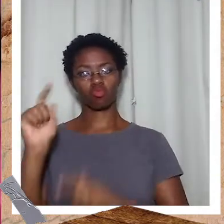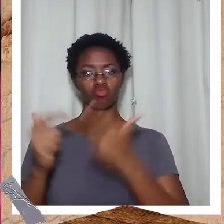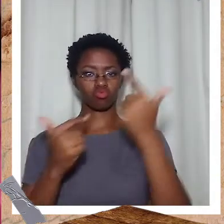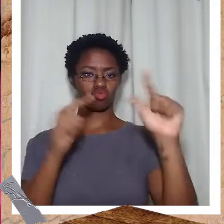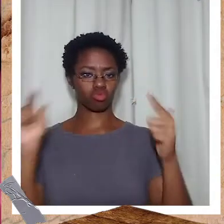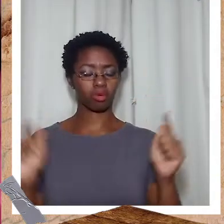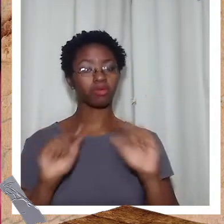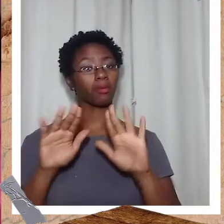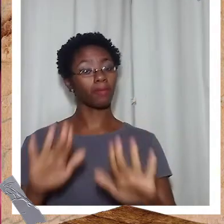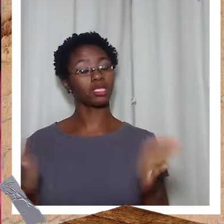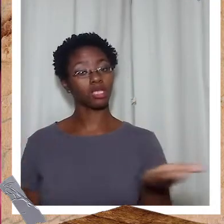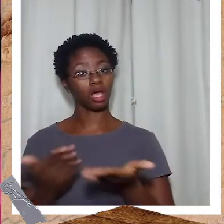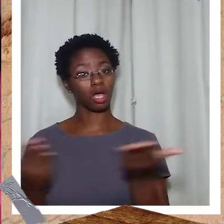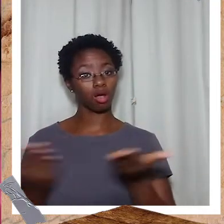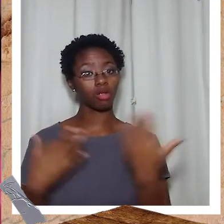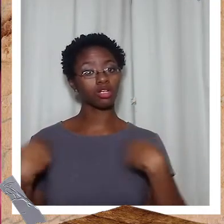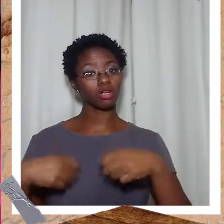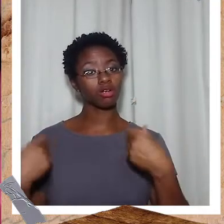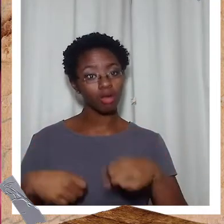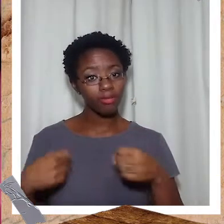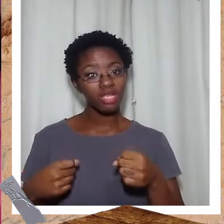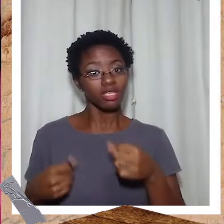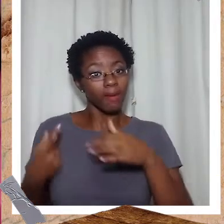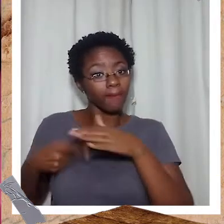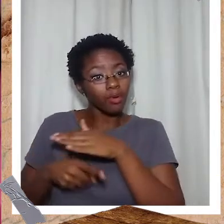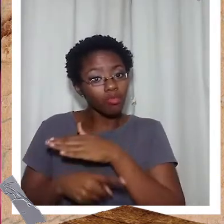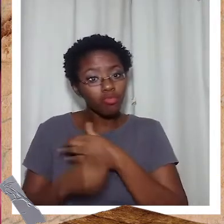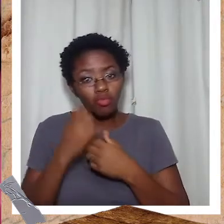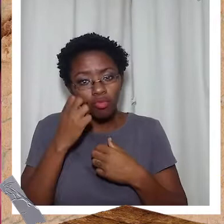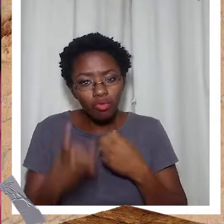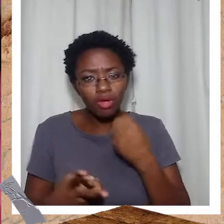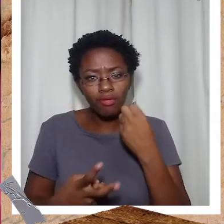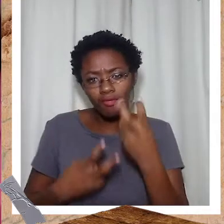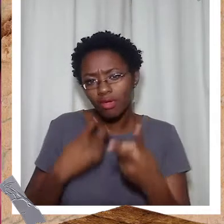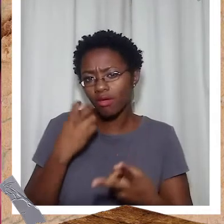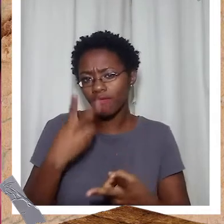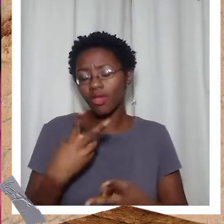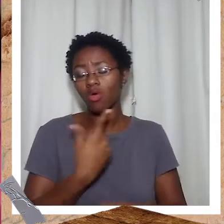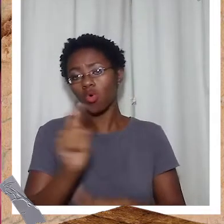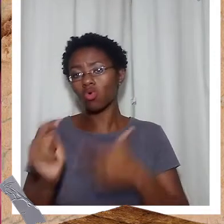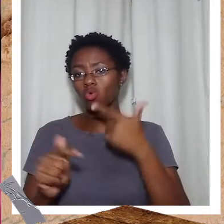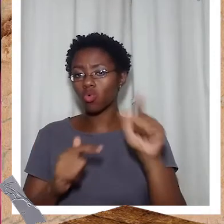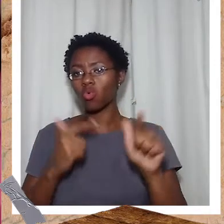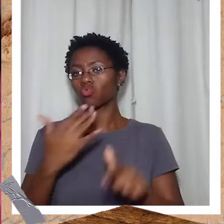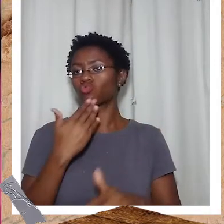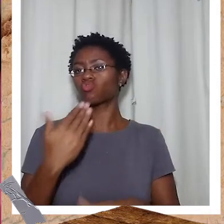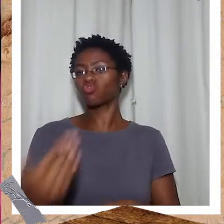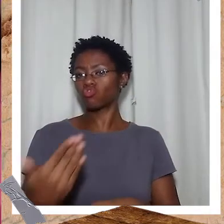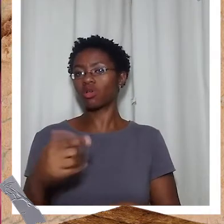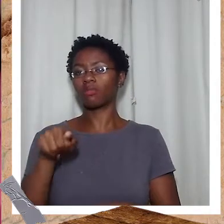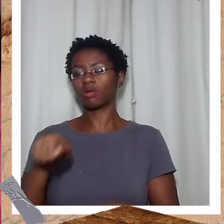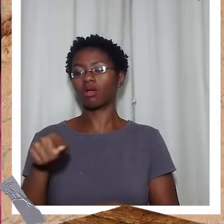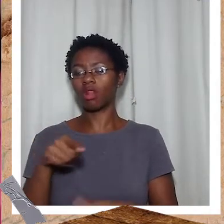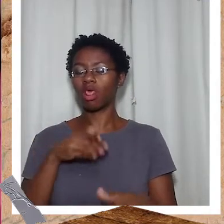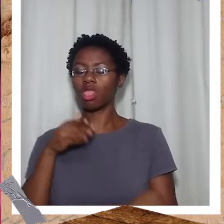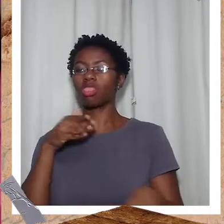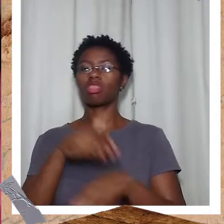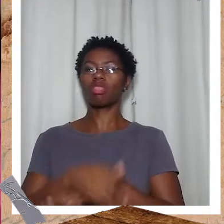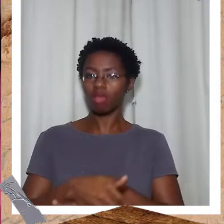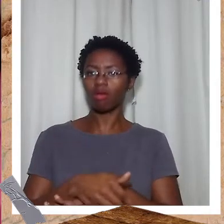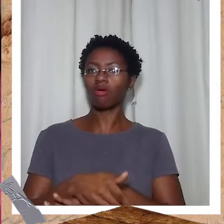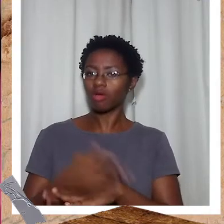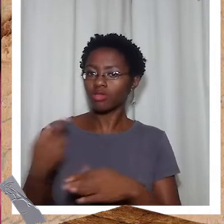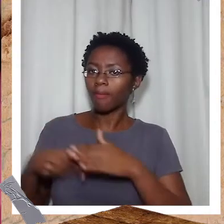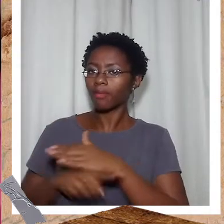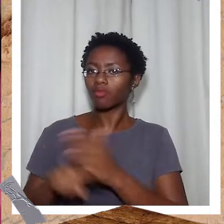a questão agora é que a gente possa explorar e conhecer os outros gêneros pelos quais Carolina passou e explorou. Então, isso é